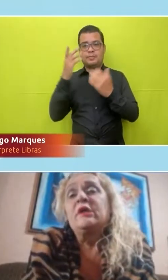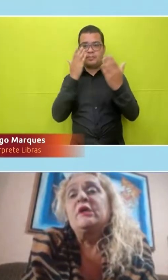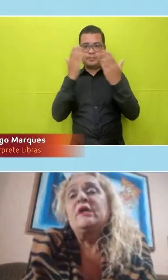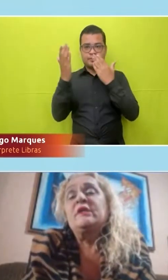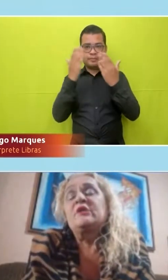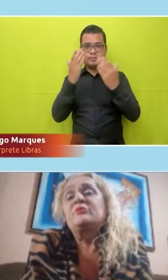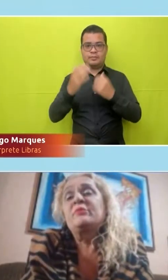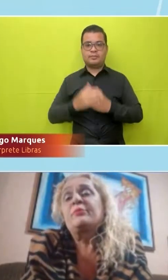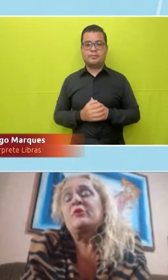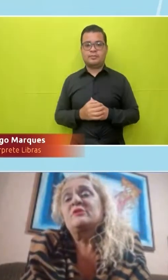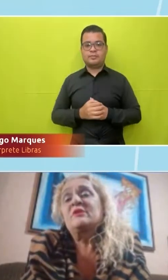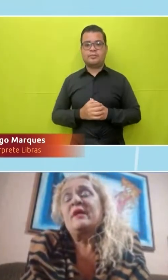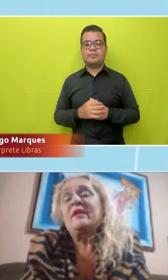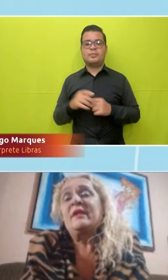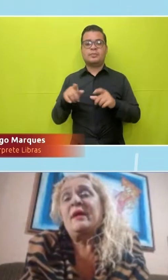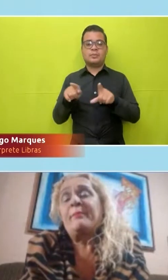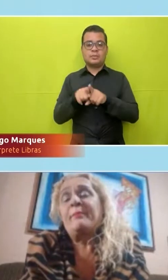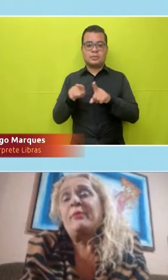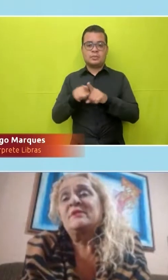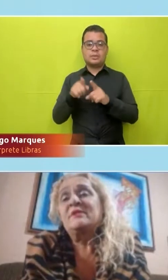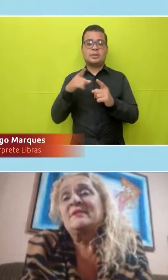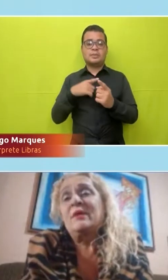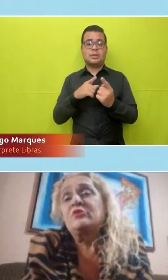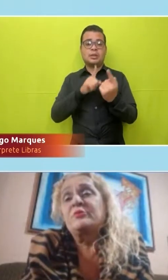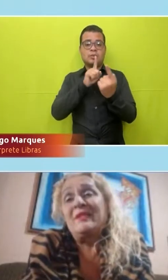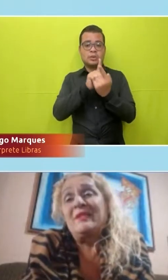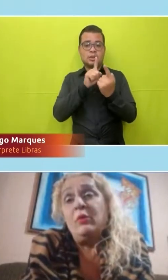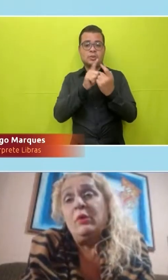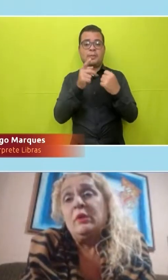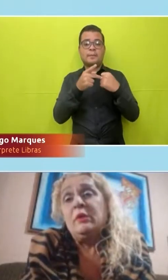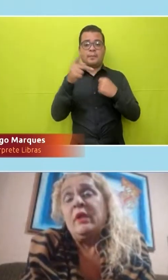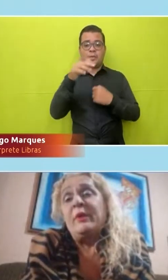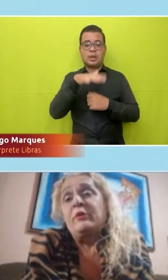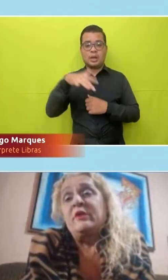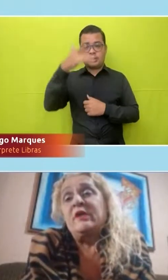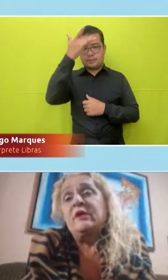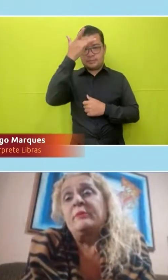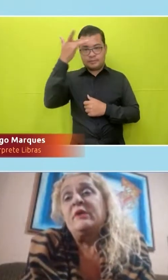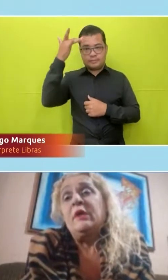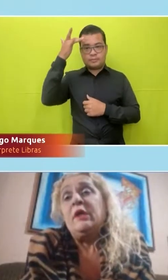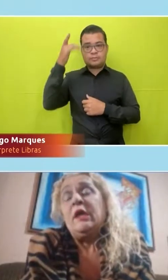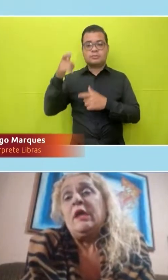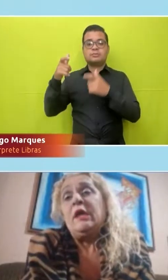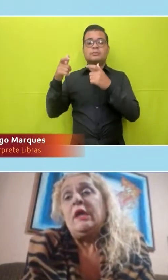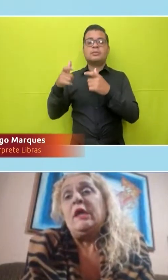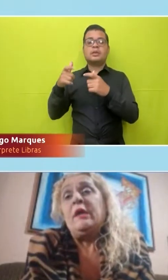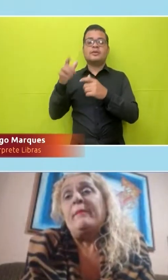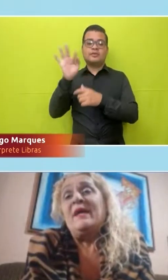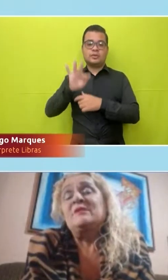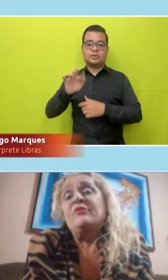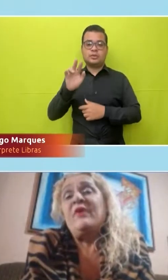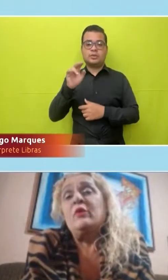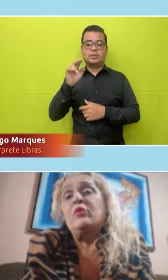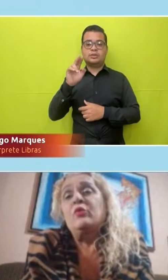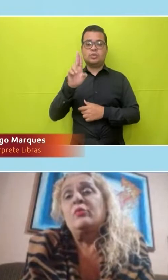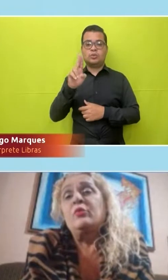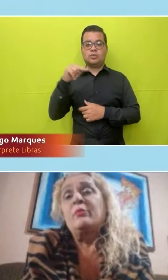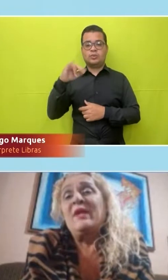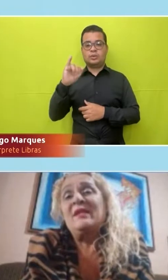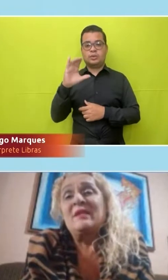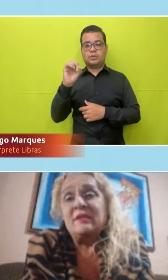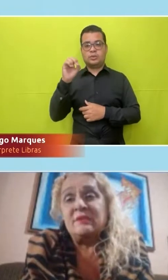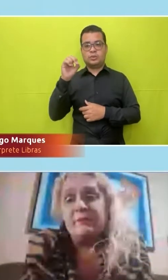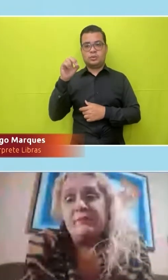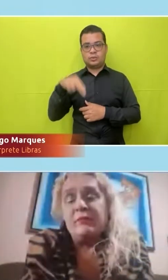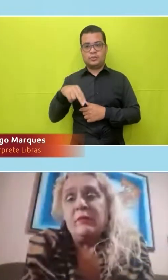junguiana e atendimento na pós em saúde mental, né, pela Unicamp. Mas eu falo como uma